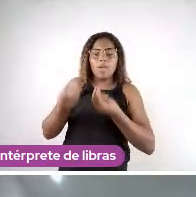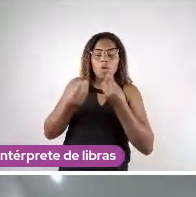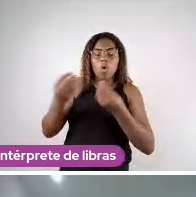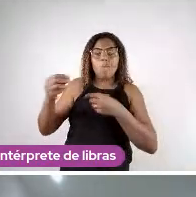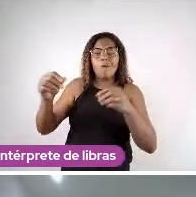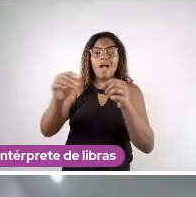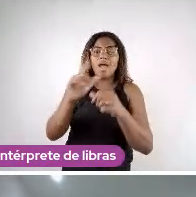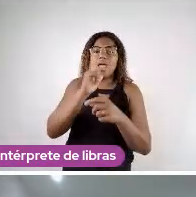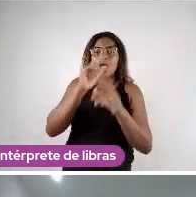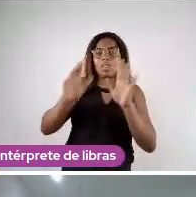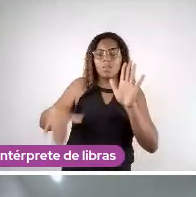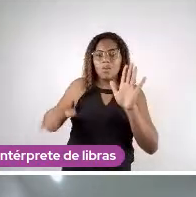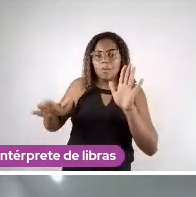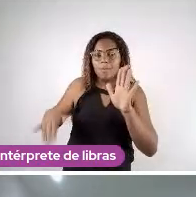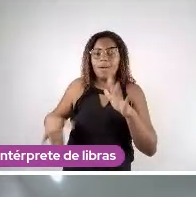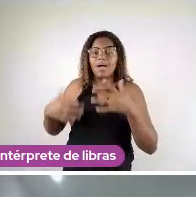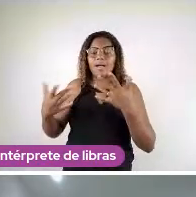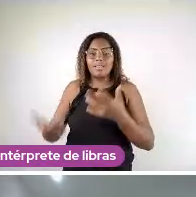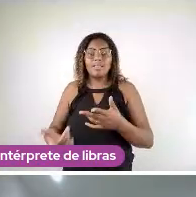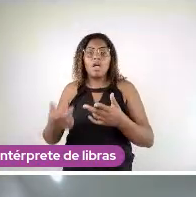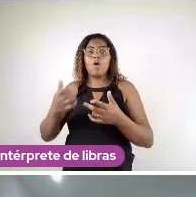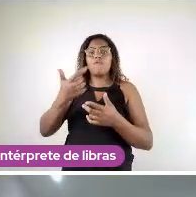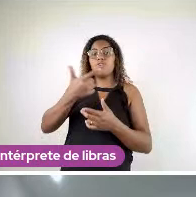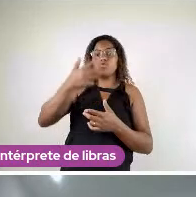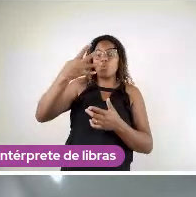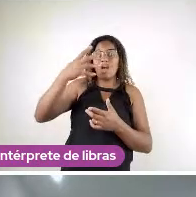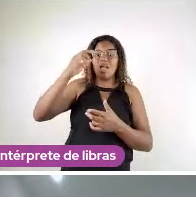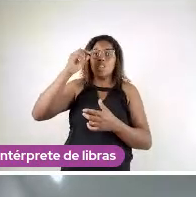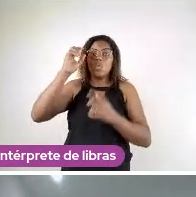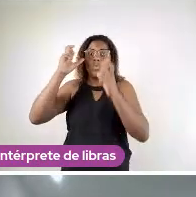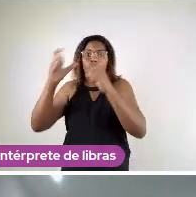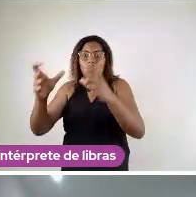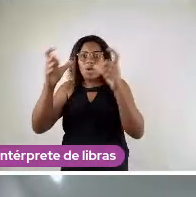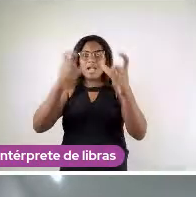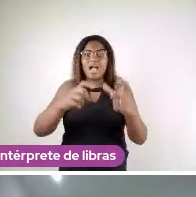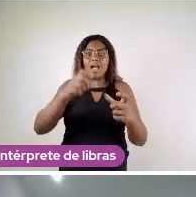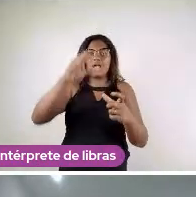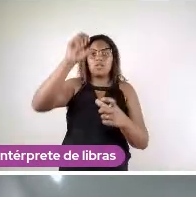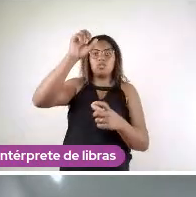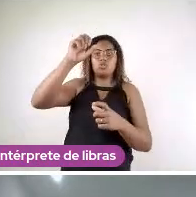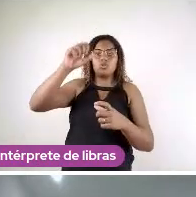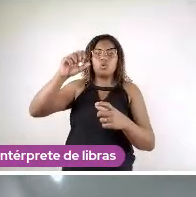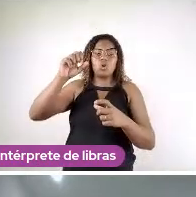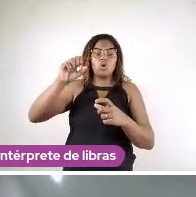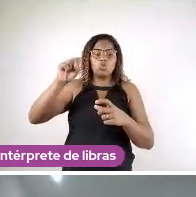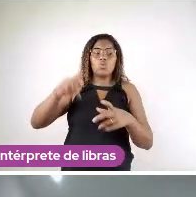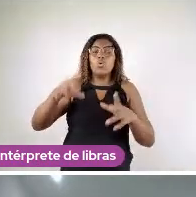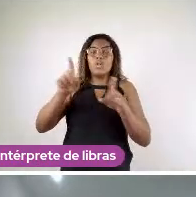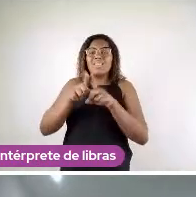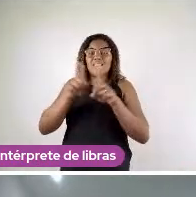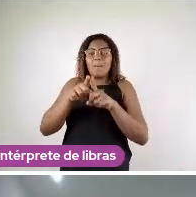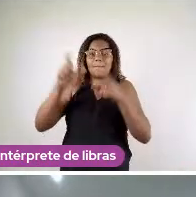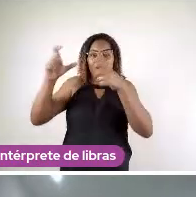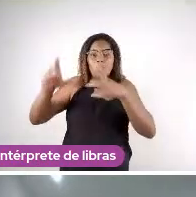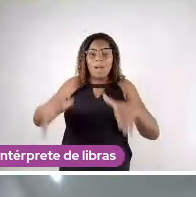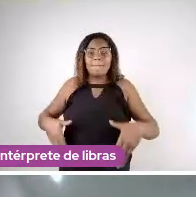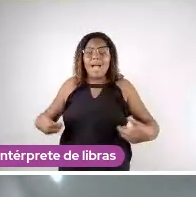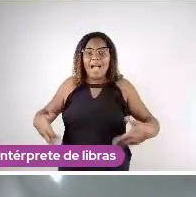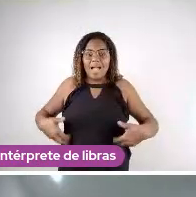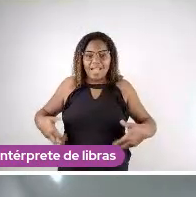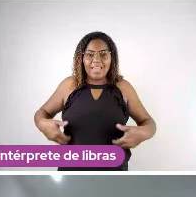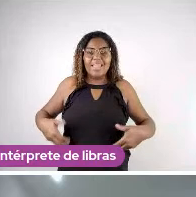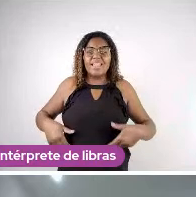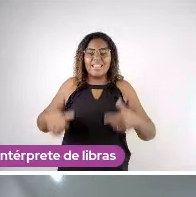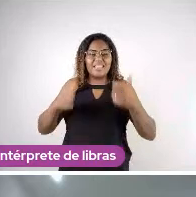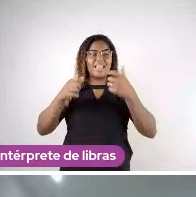ele contempla 24 pontos da zona sul mais Paquetá, Ilha do Governador, se eu não me engano, então a gente ainda precisa expandir um pouco